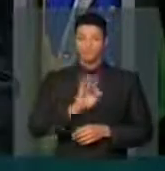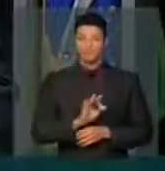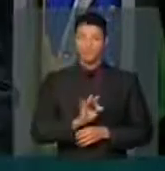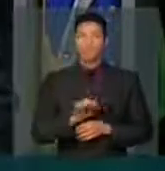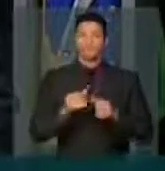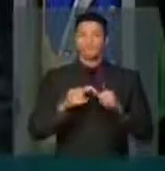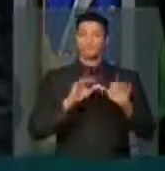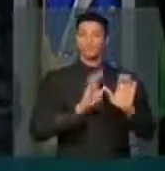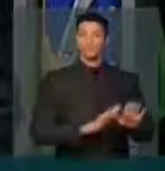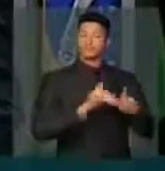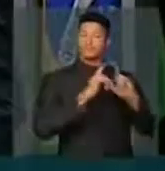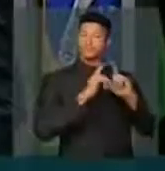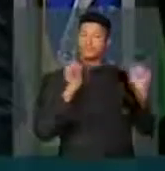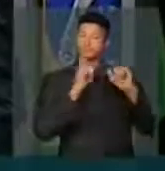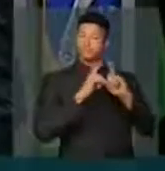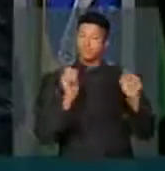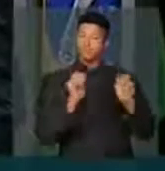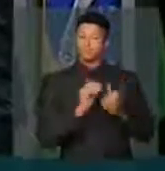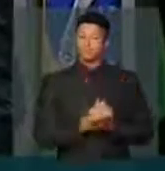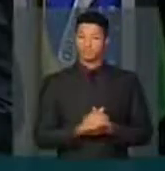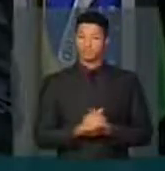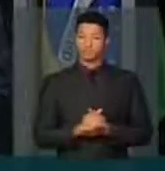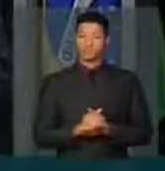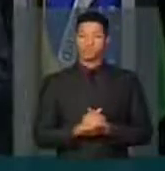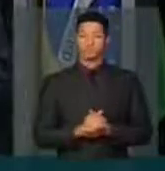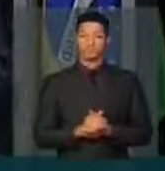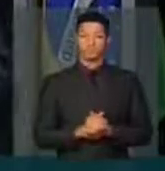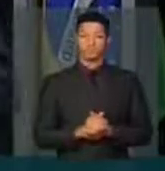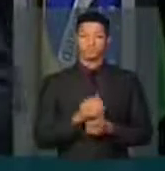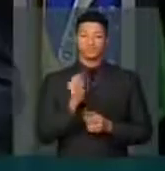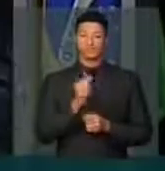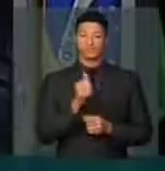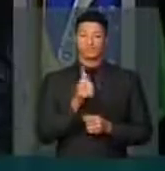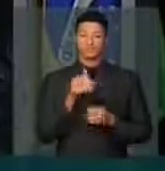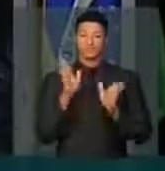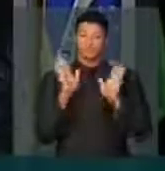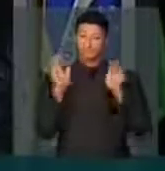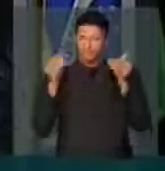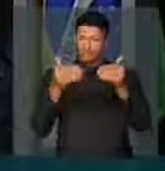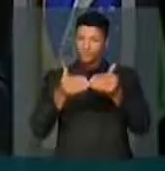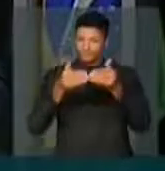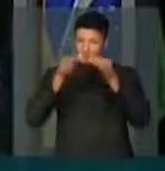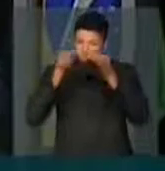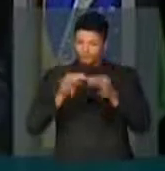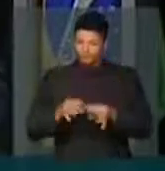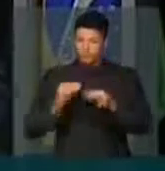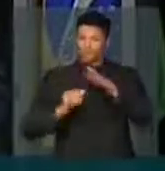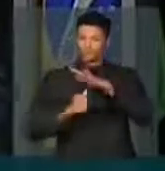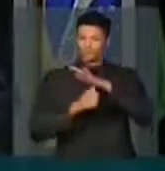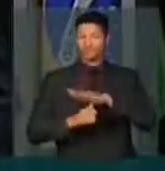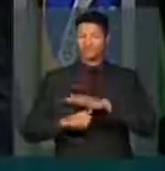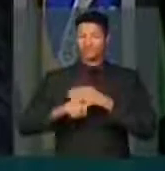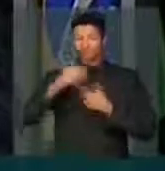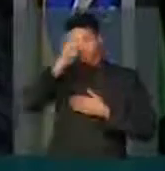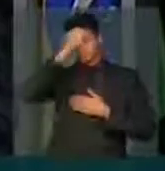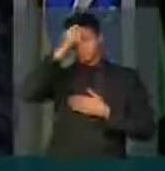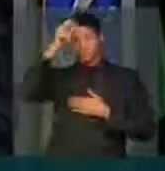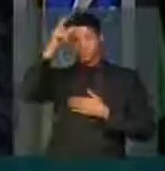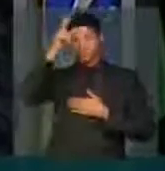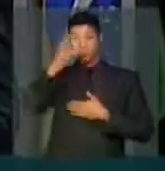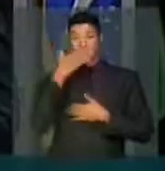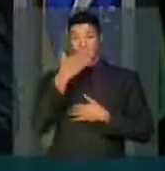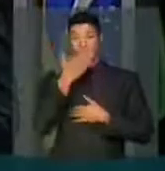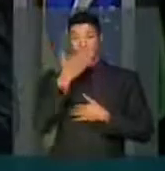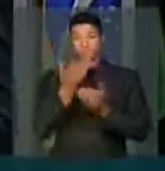60% fica em Brasília. E daí é o centralismo democrático para que o prefeito venha pedir